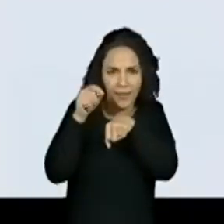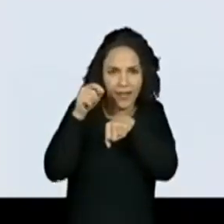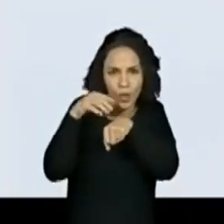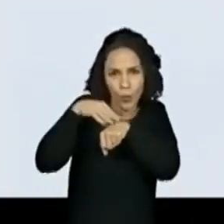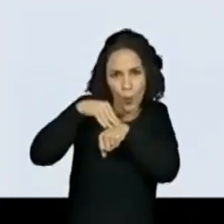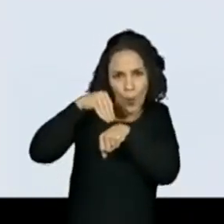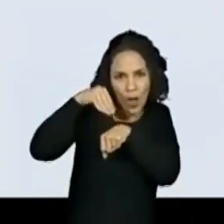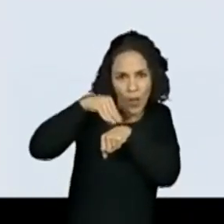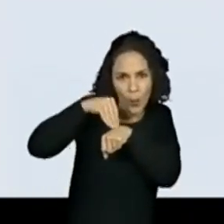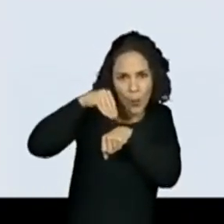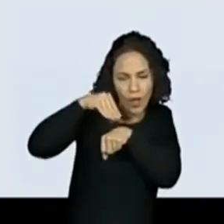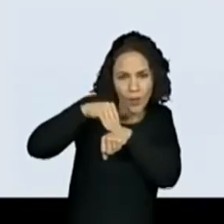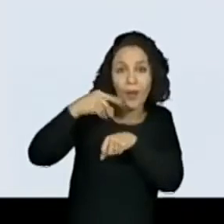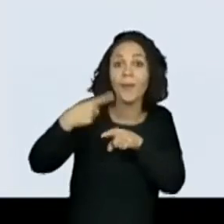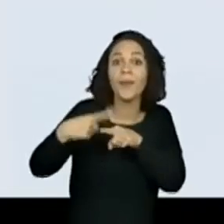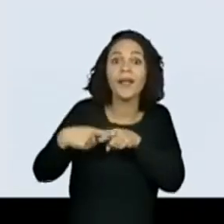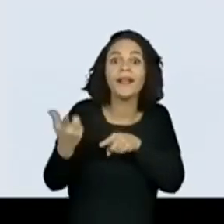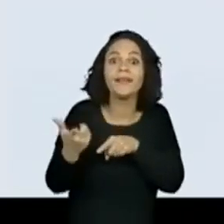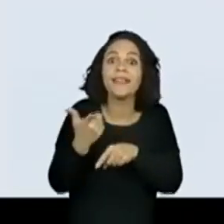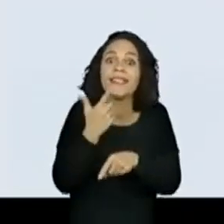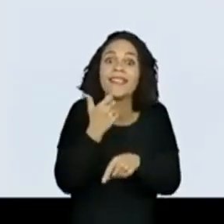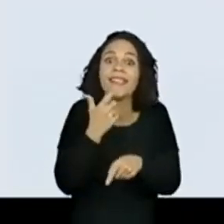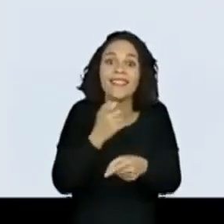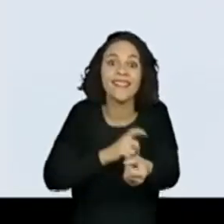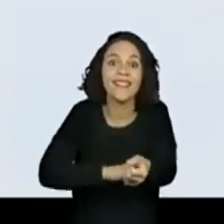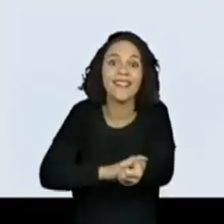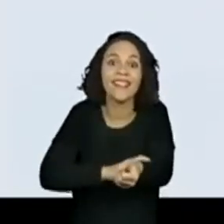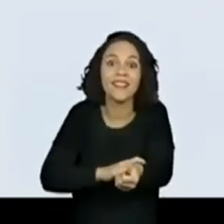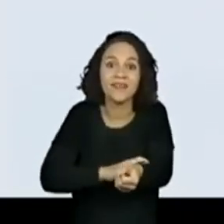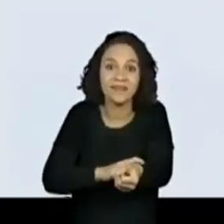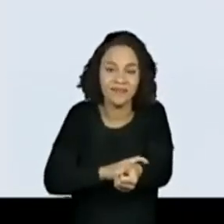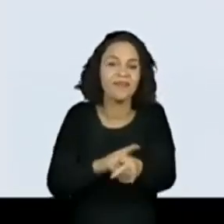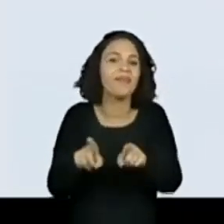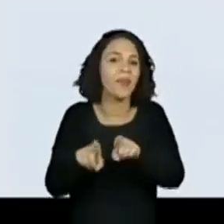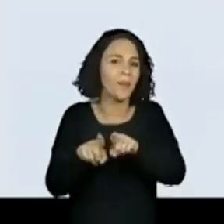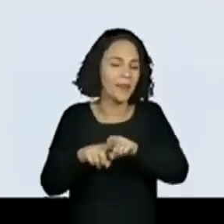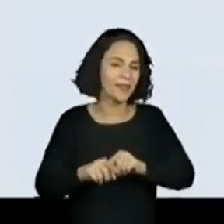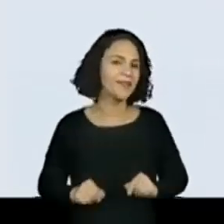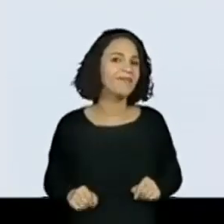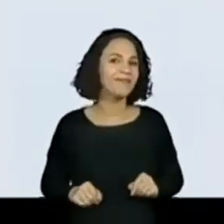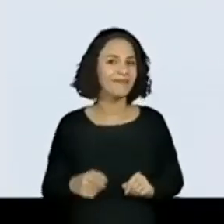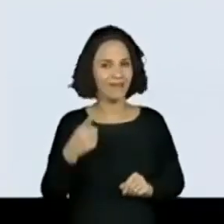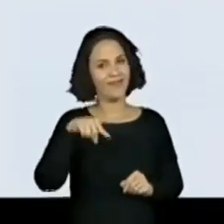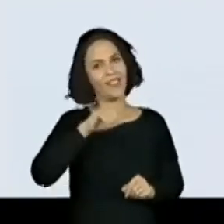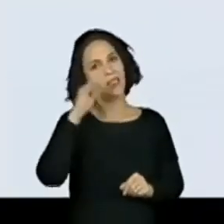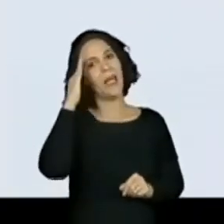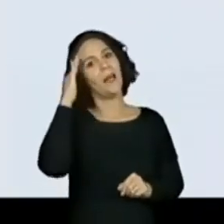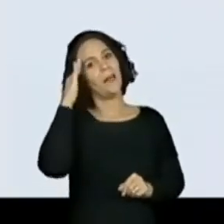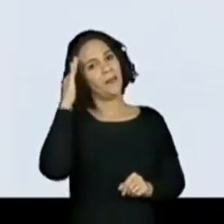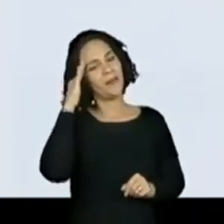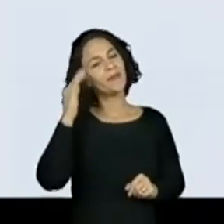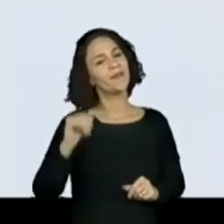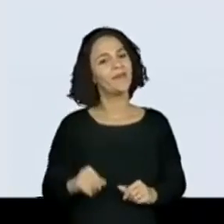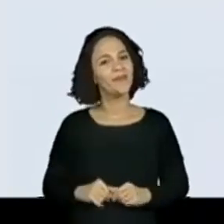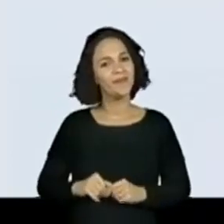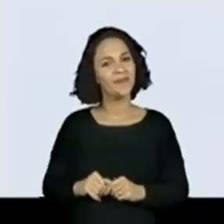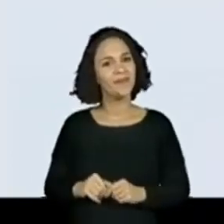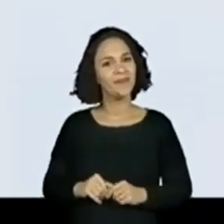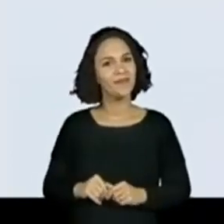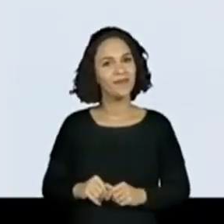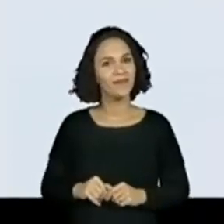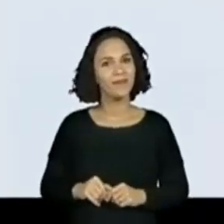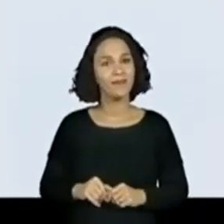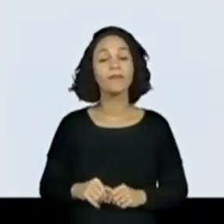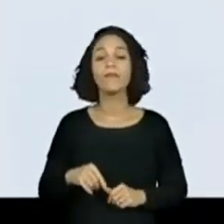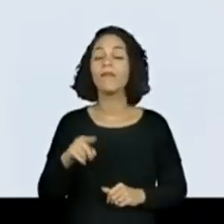Picador-sugador, porque ele se alimenta de sangue também, não é? Nós sabemos disso. É